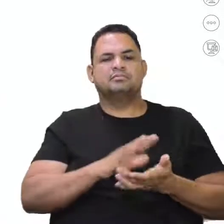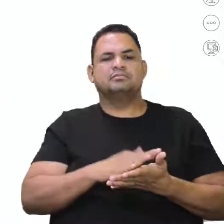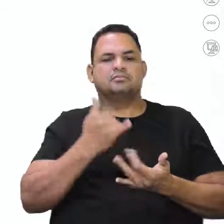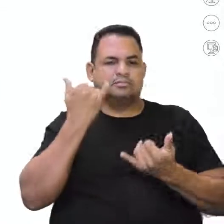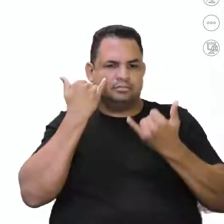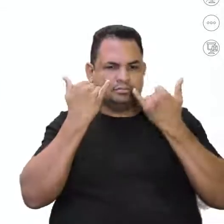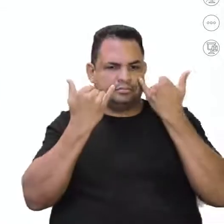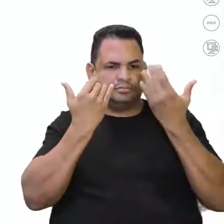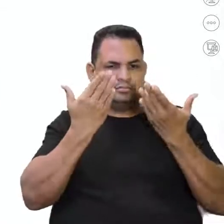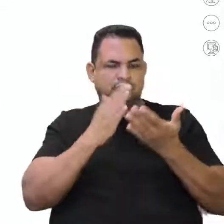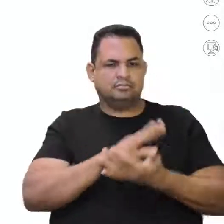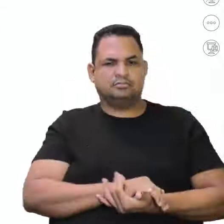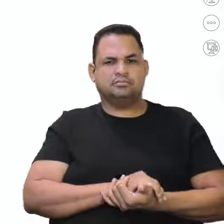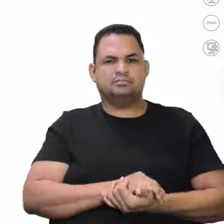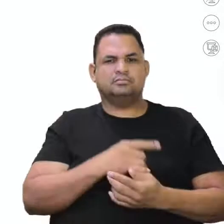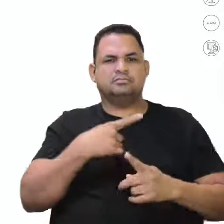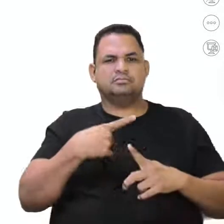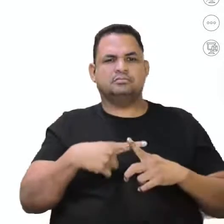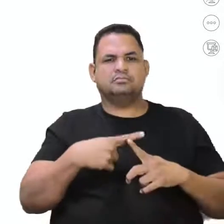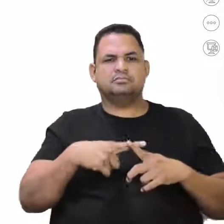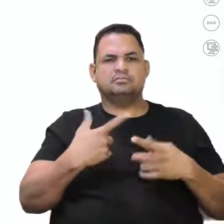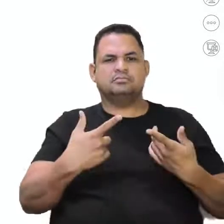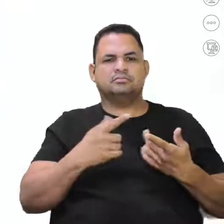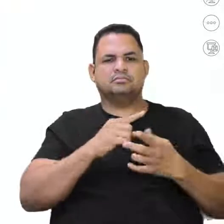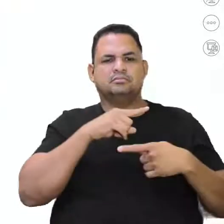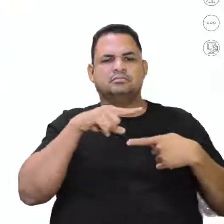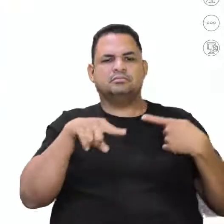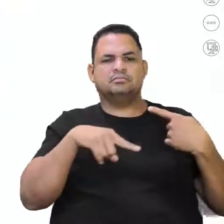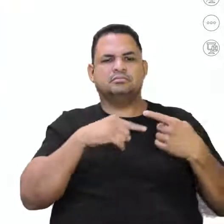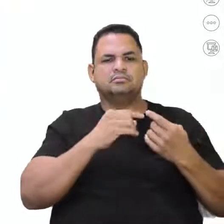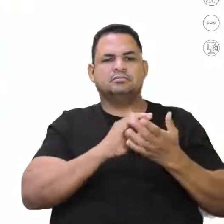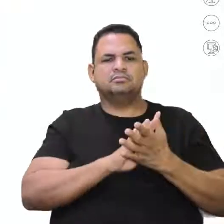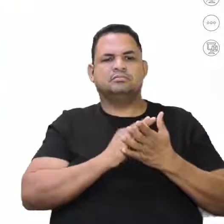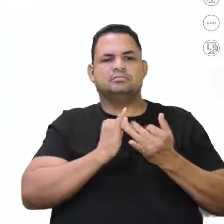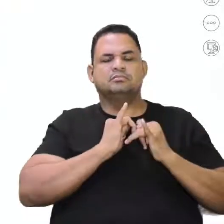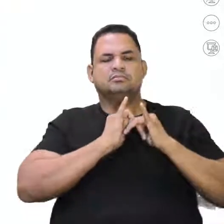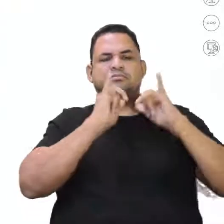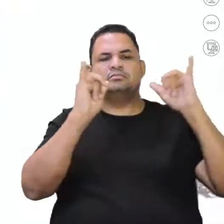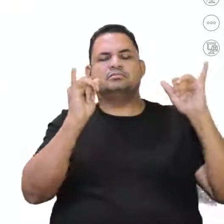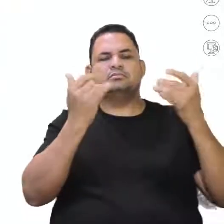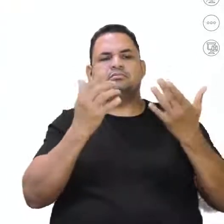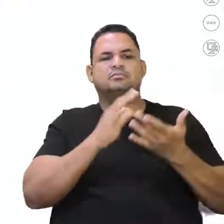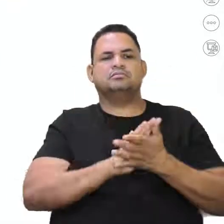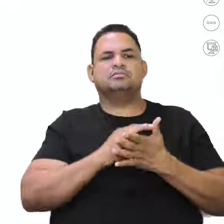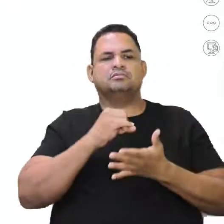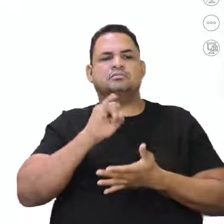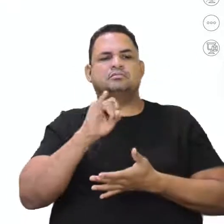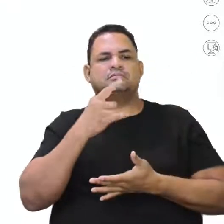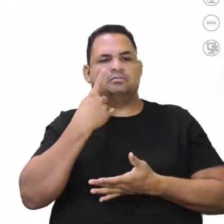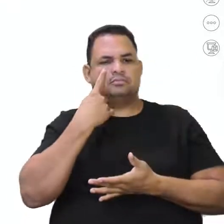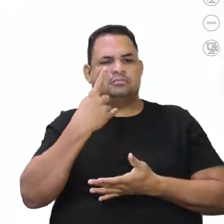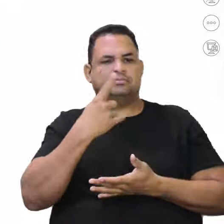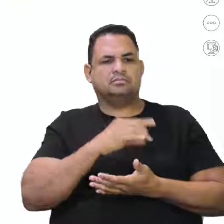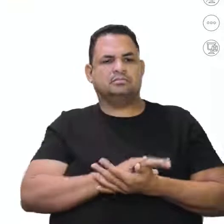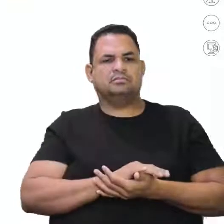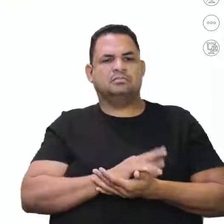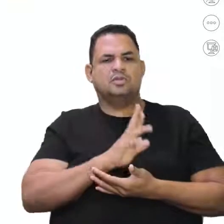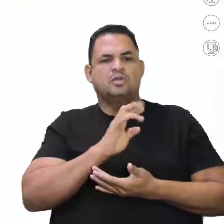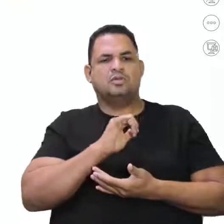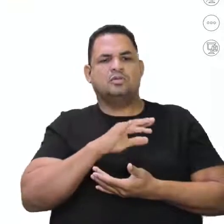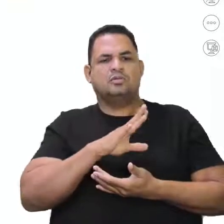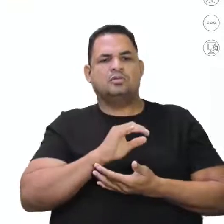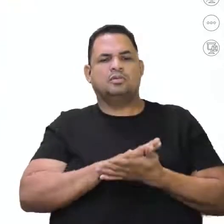informação? Porque é o seguinte, o objetivo da publicação é oferecer o quê? Se eu vejo aqui, Robin Dunbar,